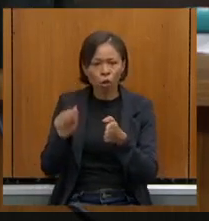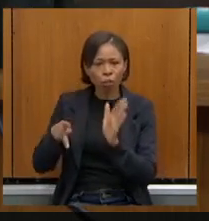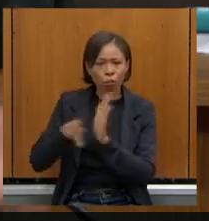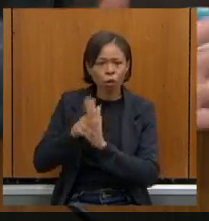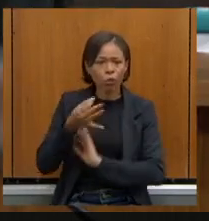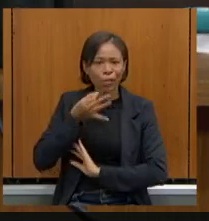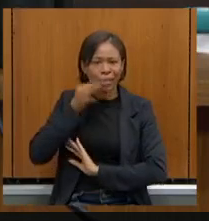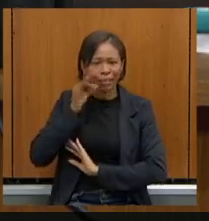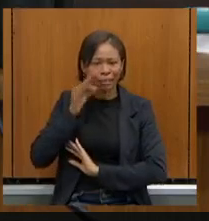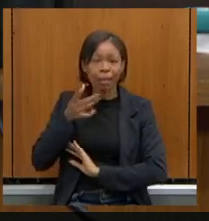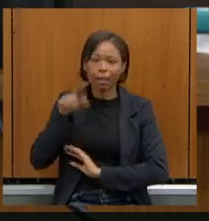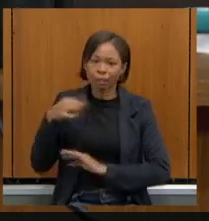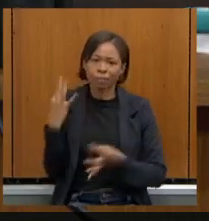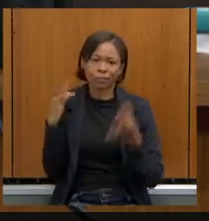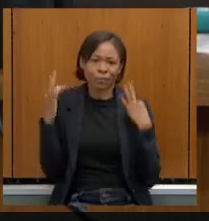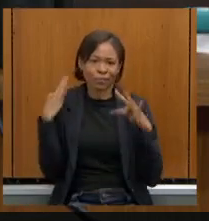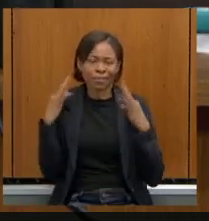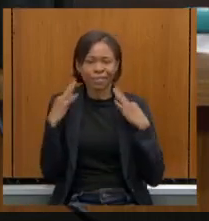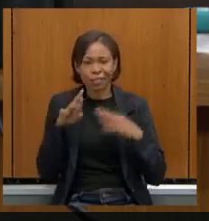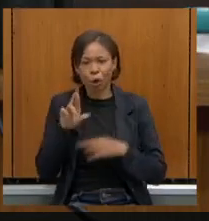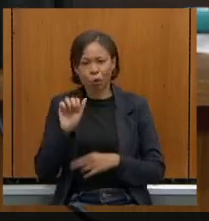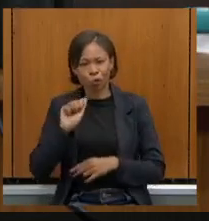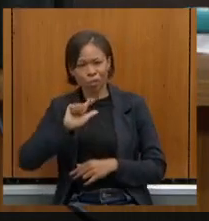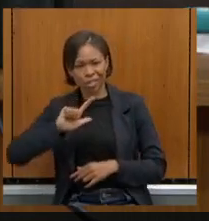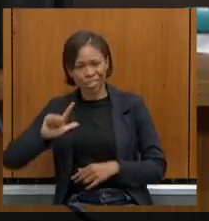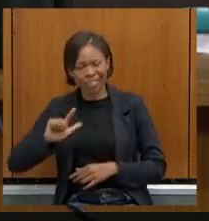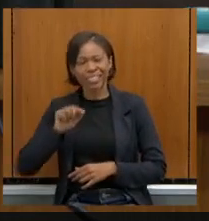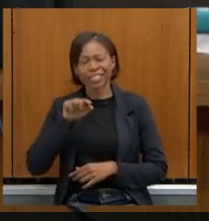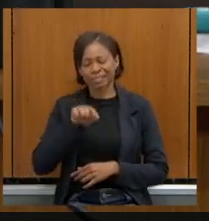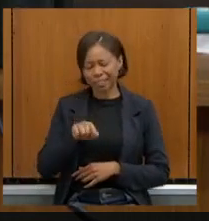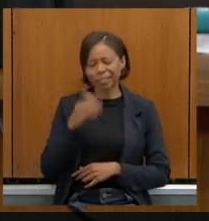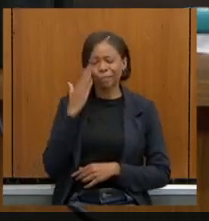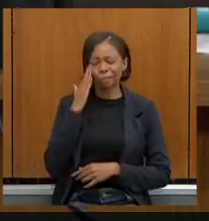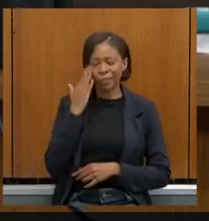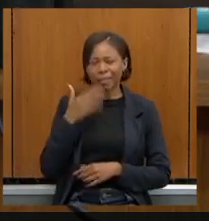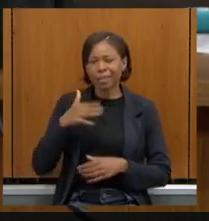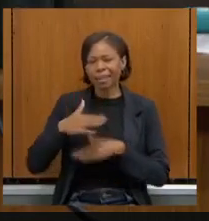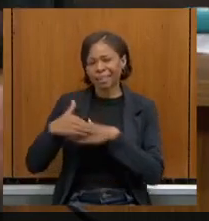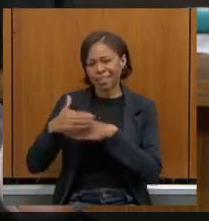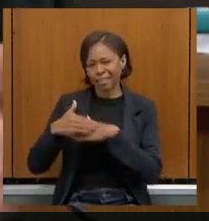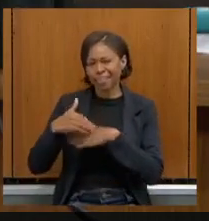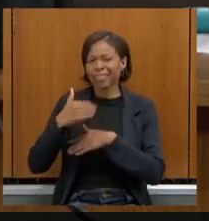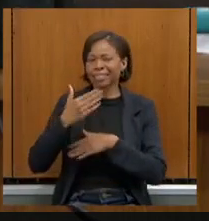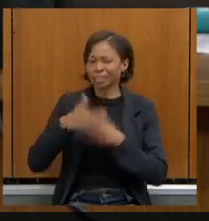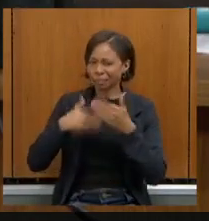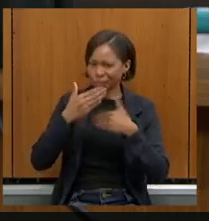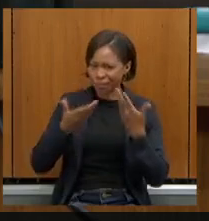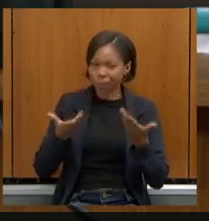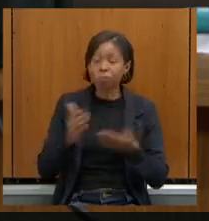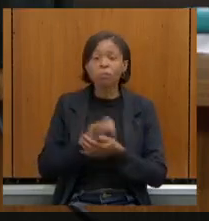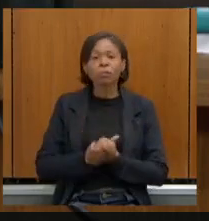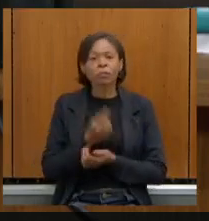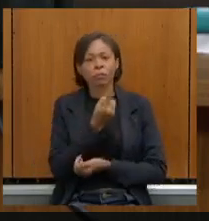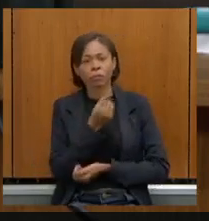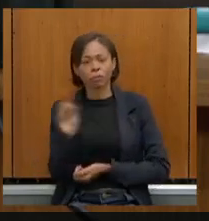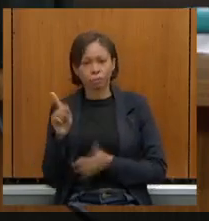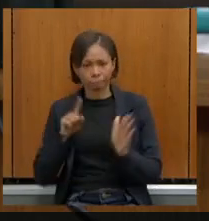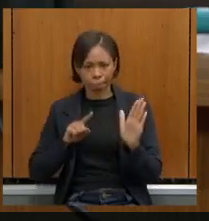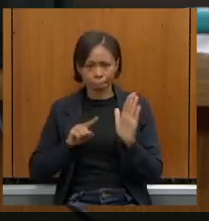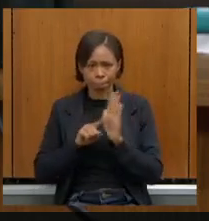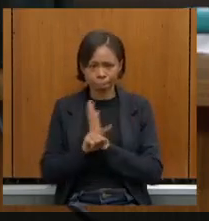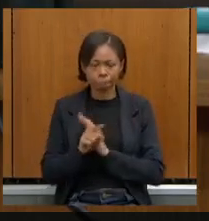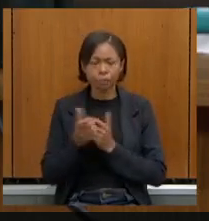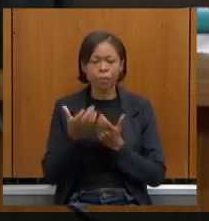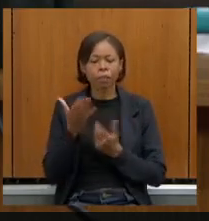turismo rural, que eu sei que você tem um carinho muito grande e está trabalhando em prol disso. E uma última pergunta, eu queria